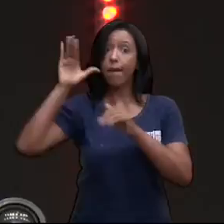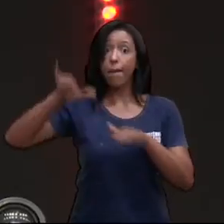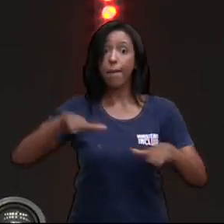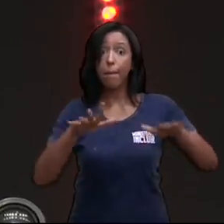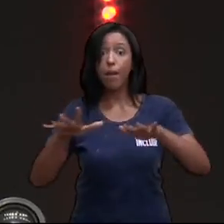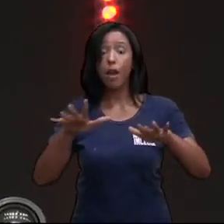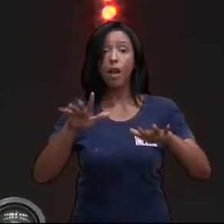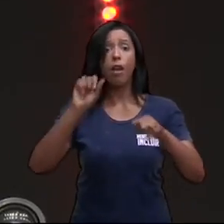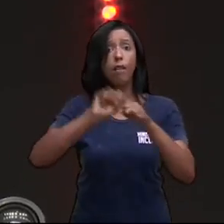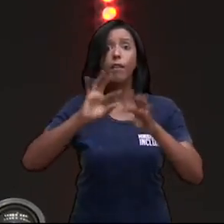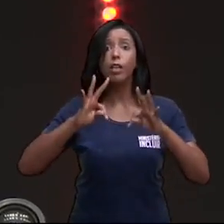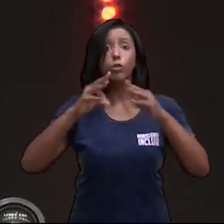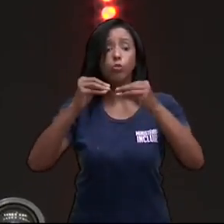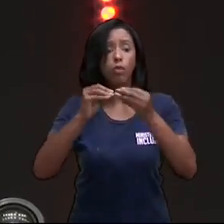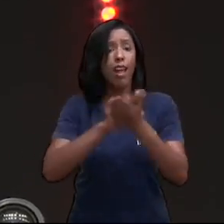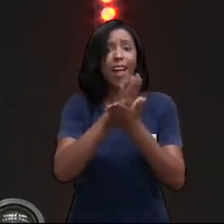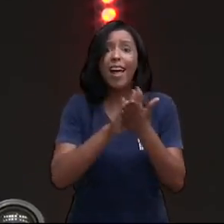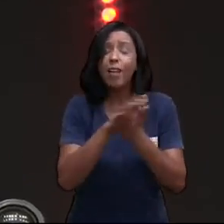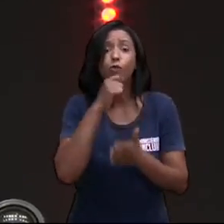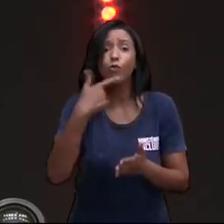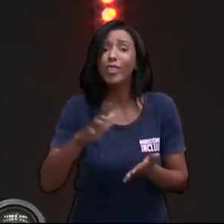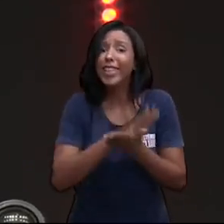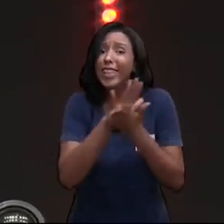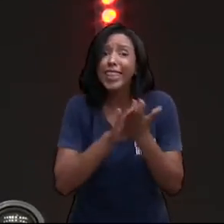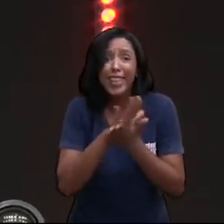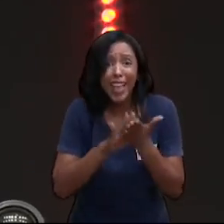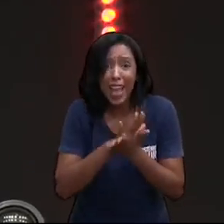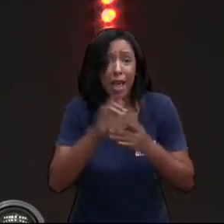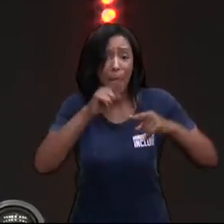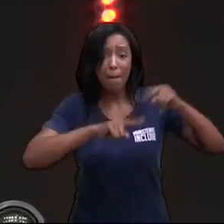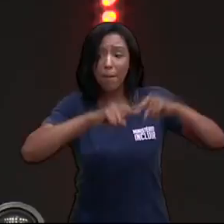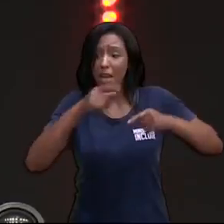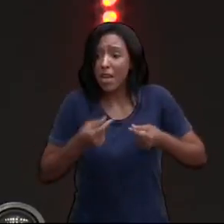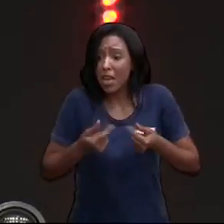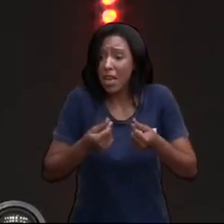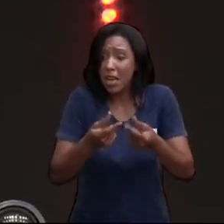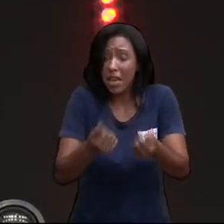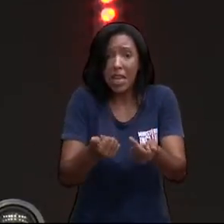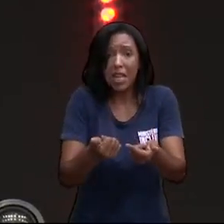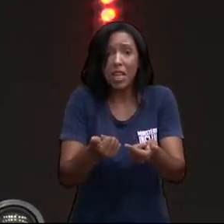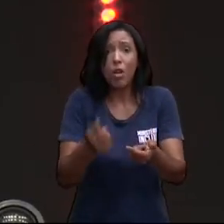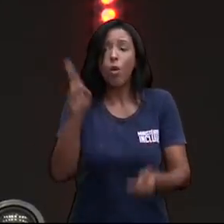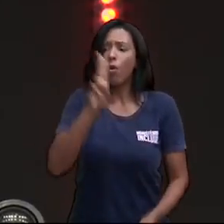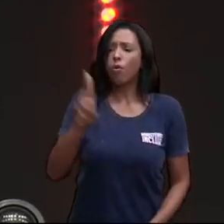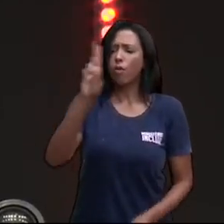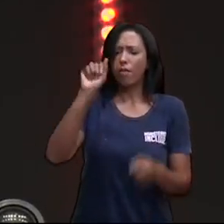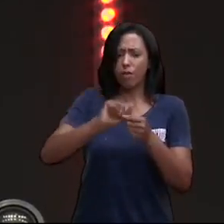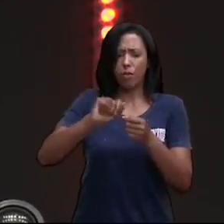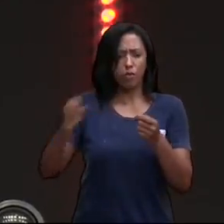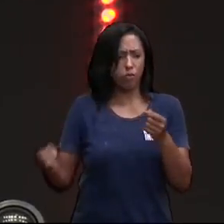nada a matéria não é a terna universo não foi feito de alguma coisa pré-existentes